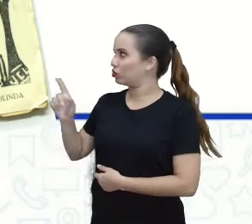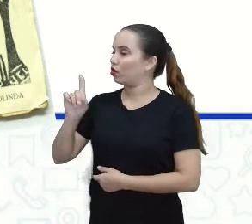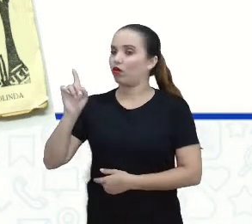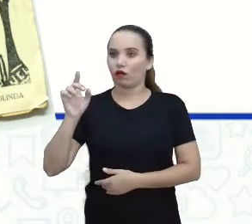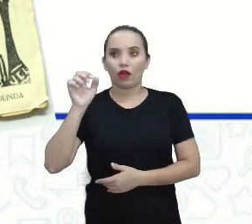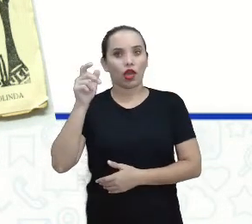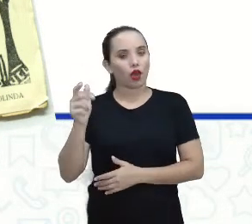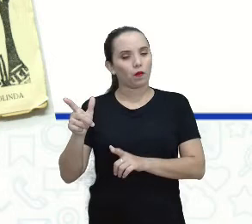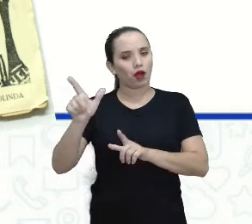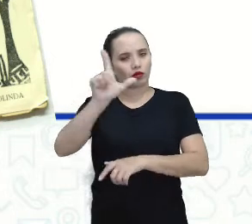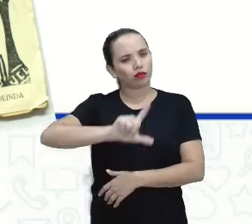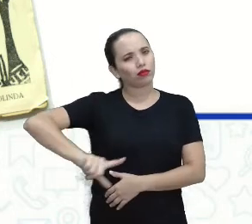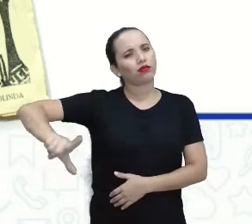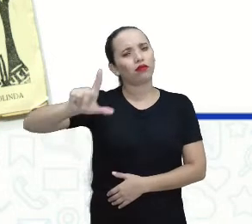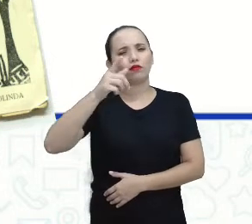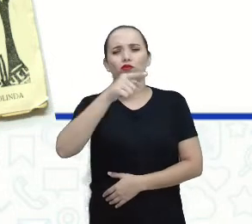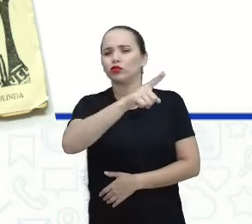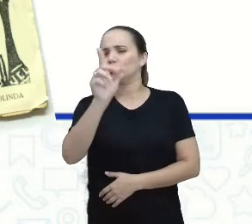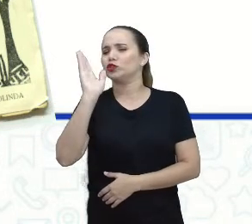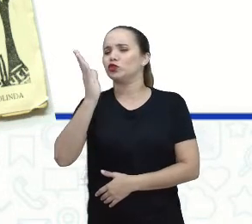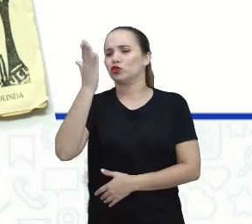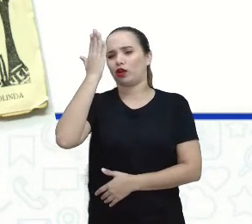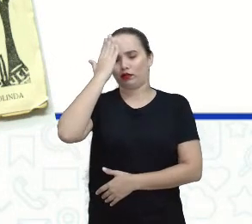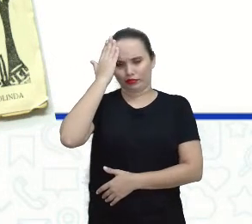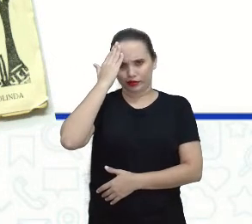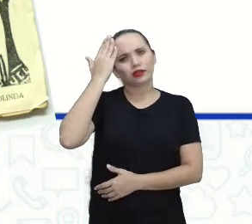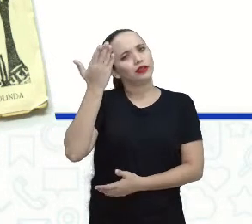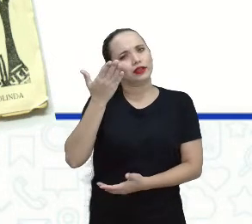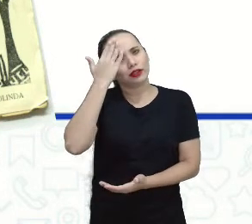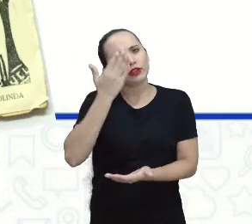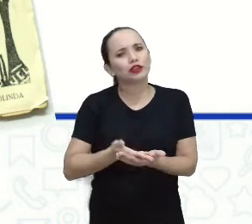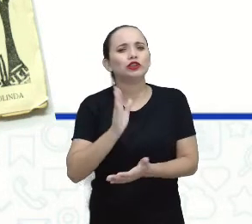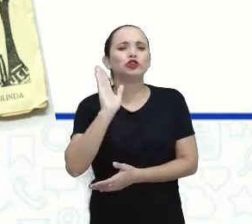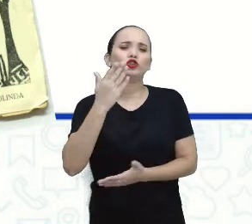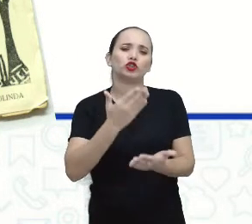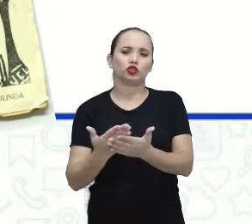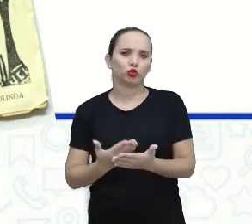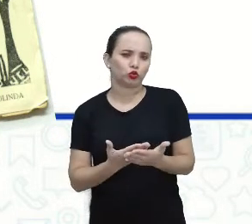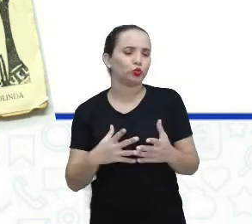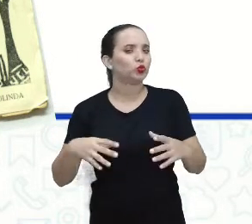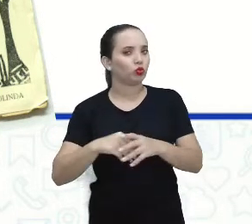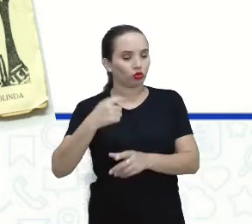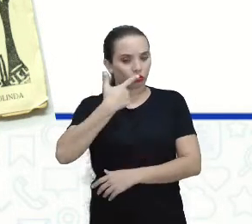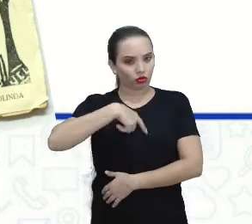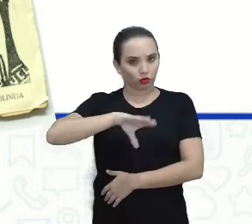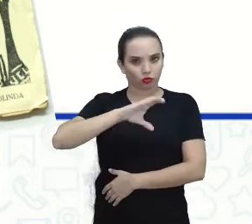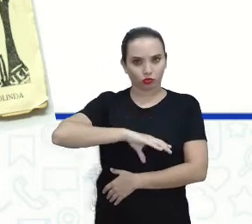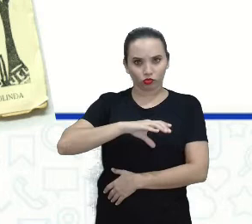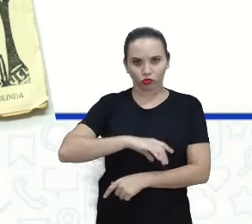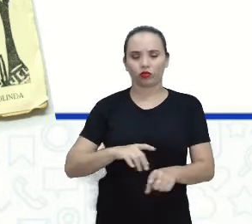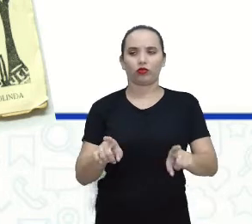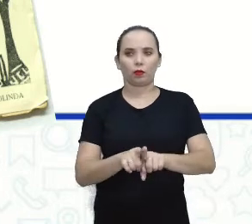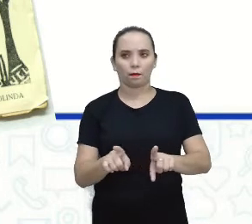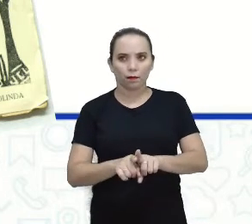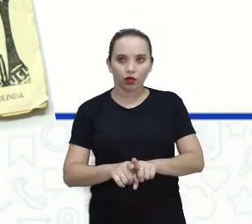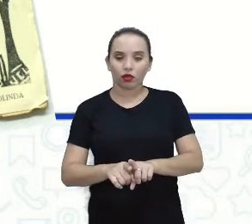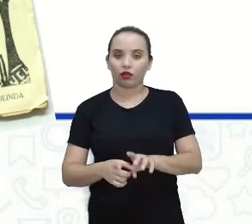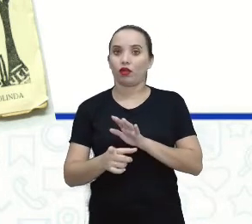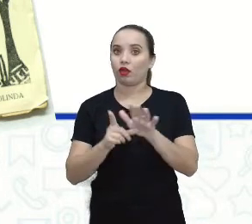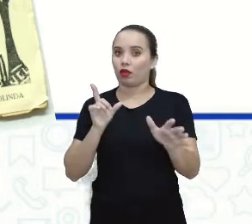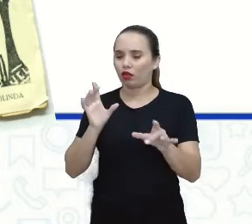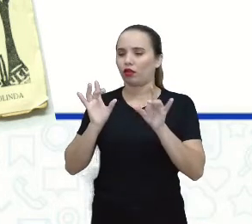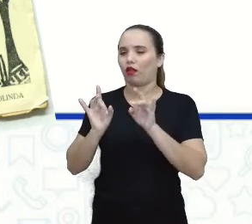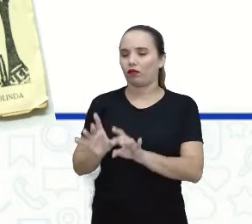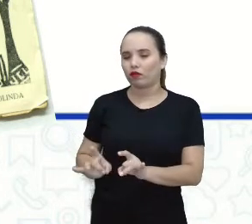que vocês já devem ter estudado em língua portuguesa também, né, que era uma literatura que era vendida no